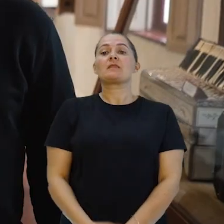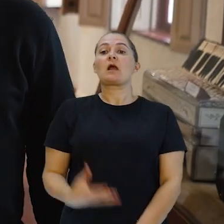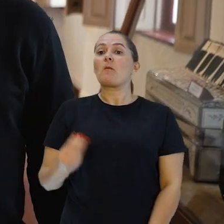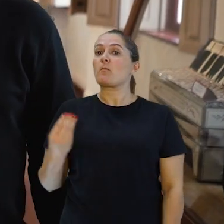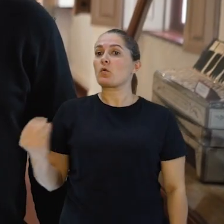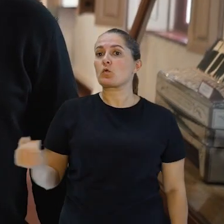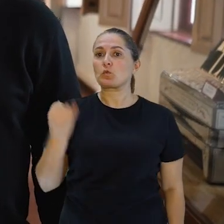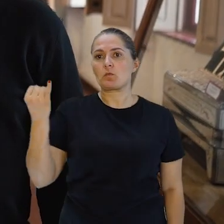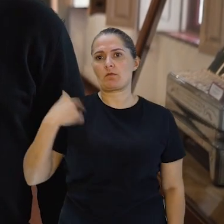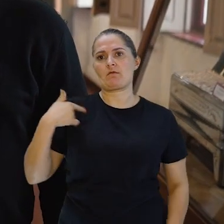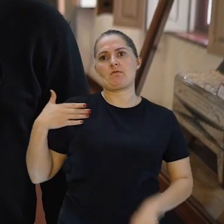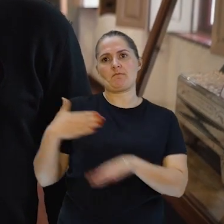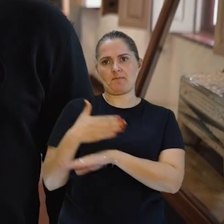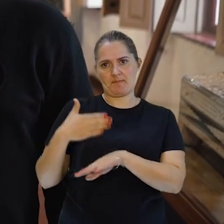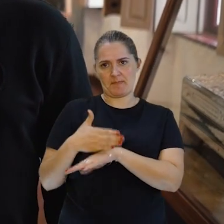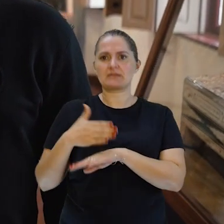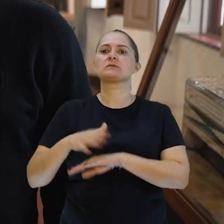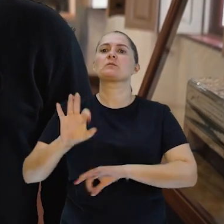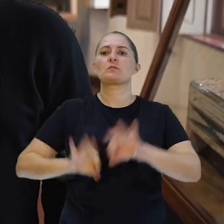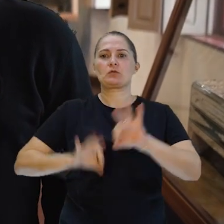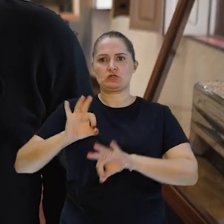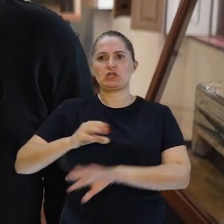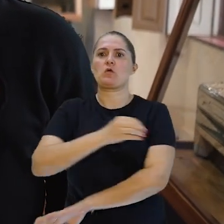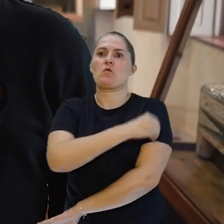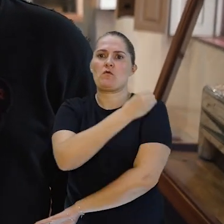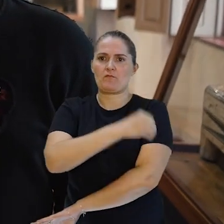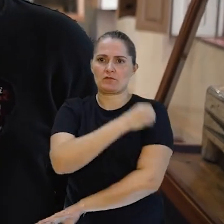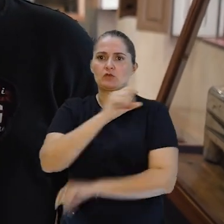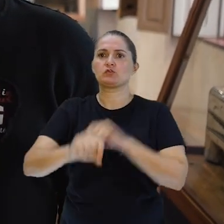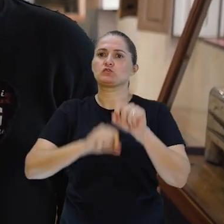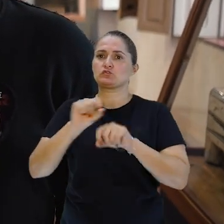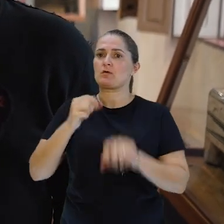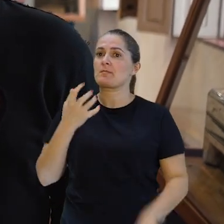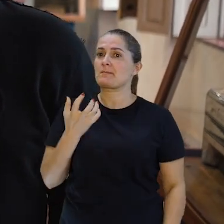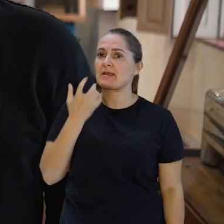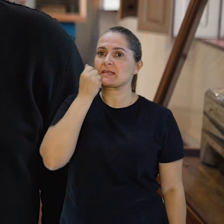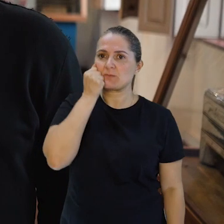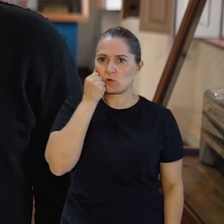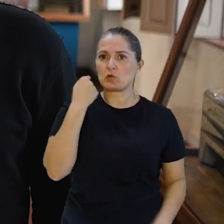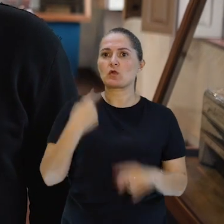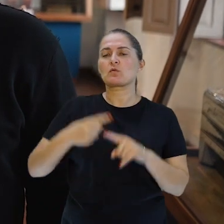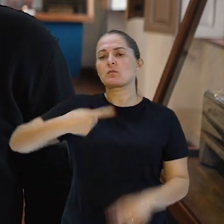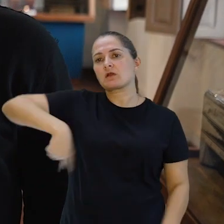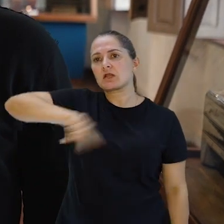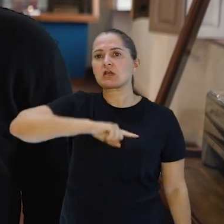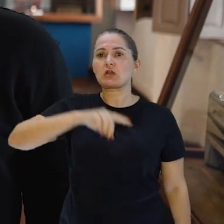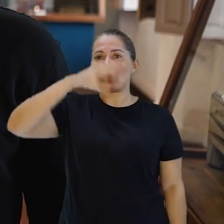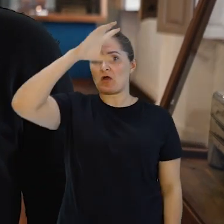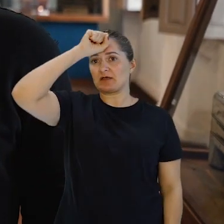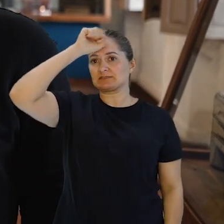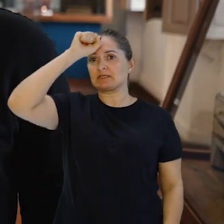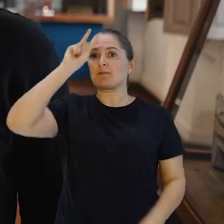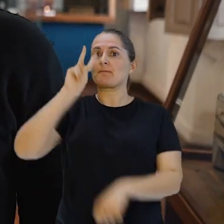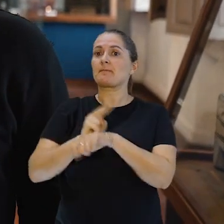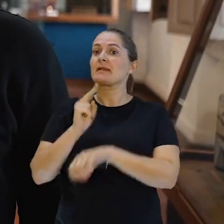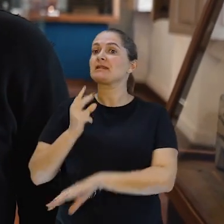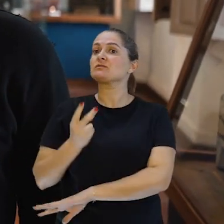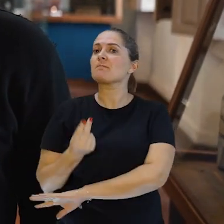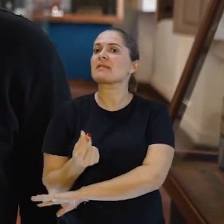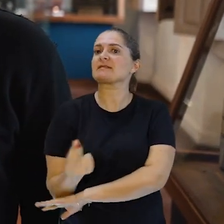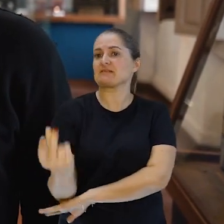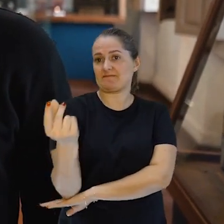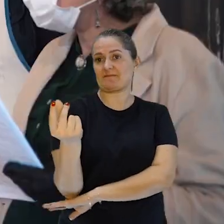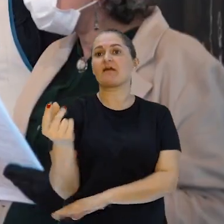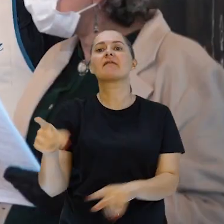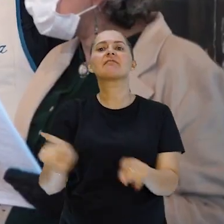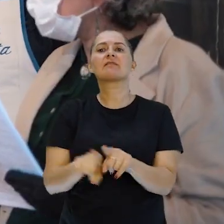Foi muito importante participar desse projeto de oficina sobre patrimônio, porque a gente aprende, além de preservar esse